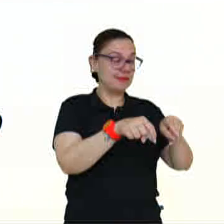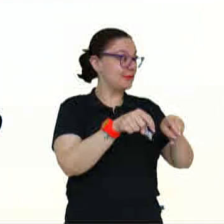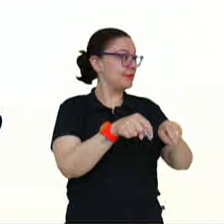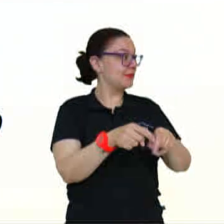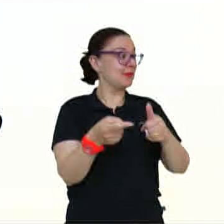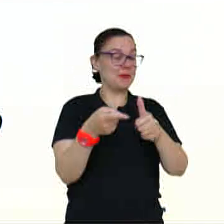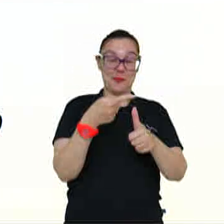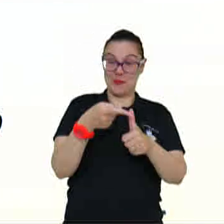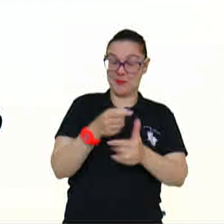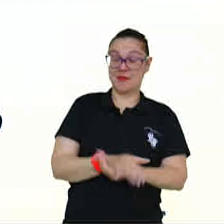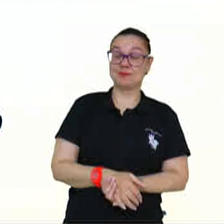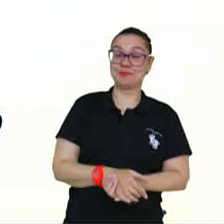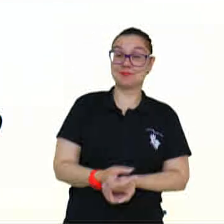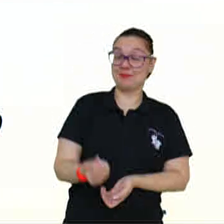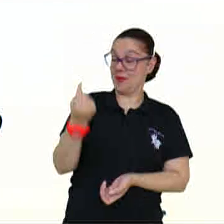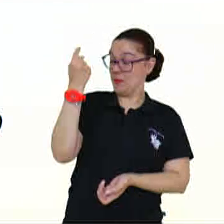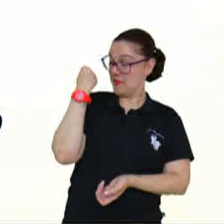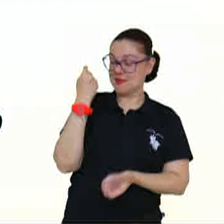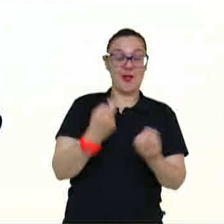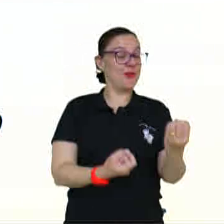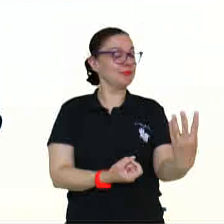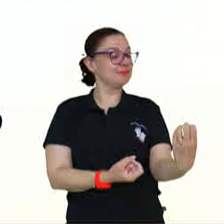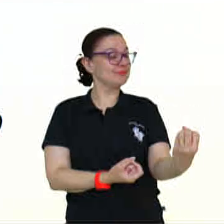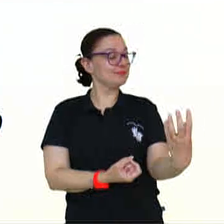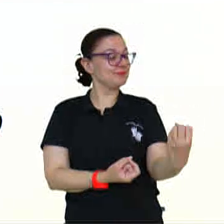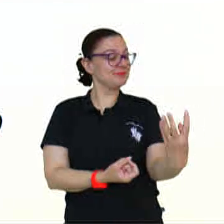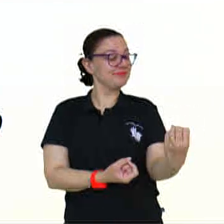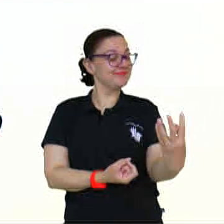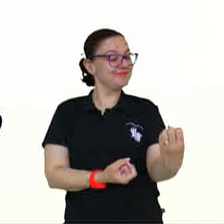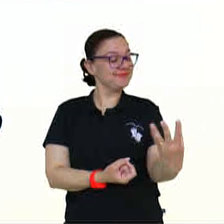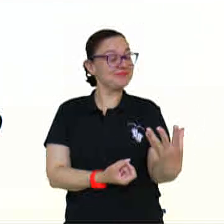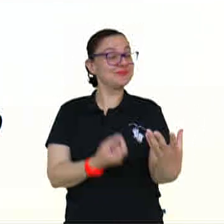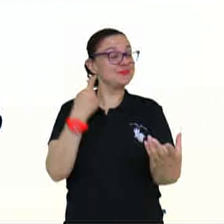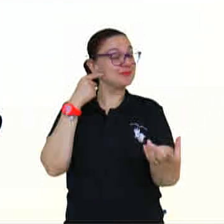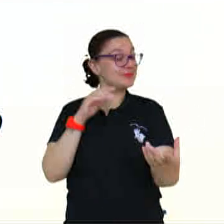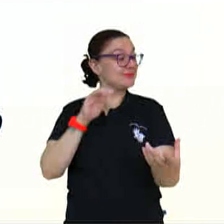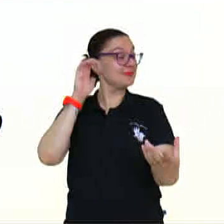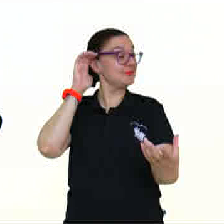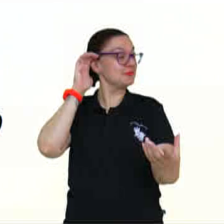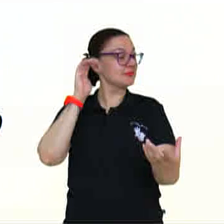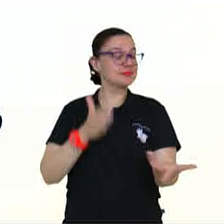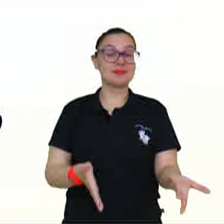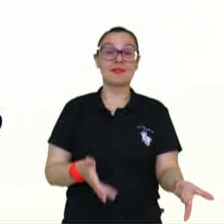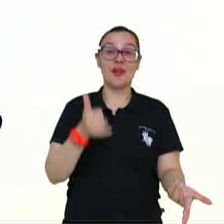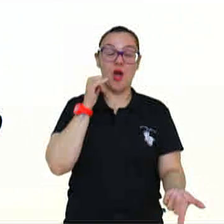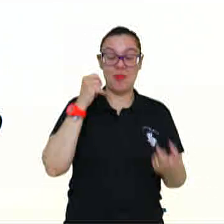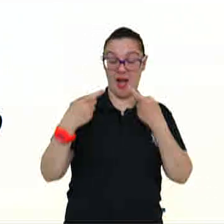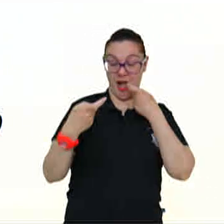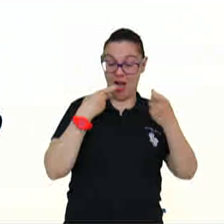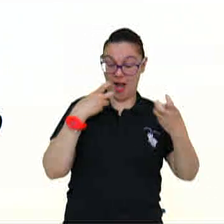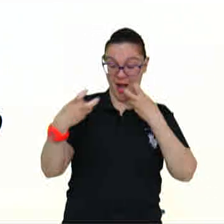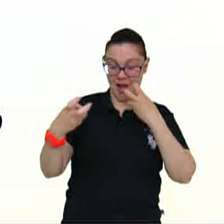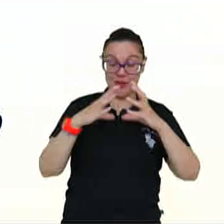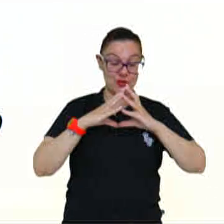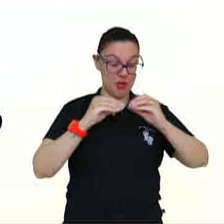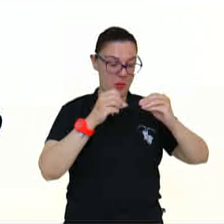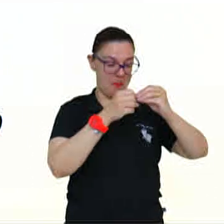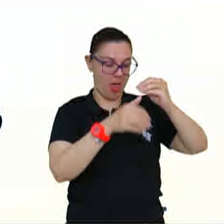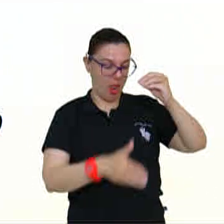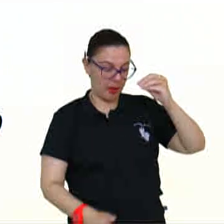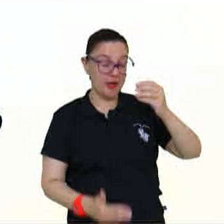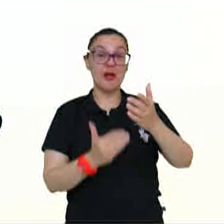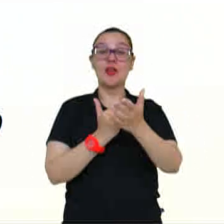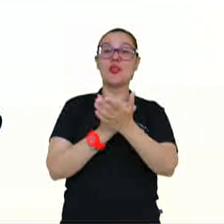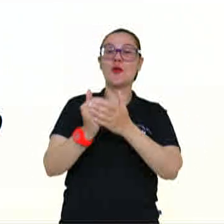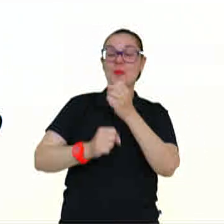no primeiro. Outro dia a luzinha estava piscando. Tentei ouvir a mensagem. A secretária disparou todas as mensagens, desde o